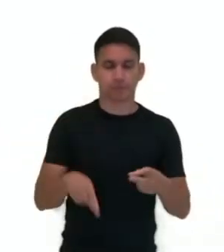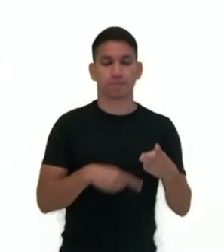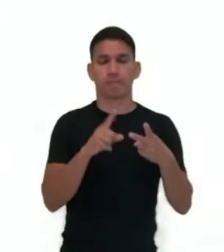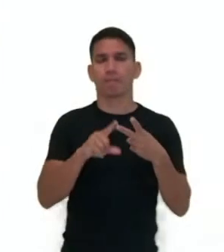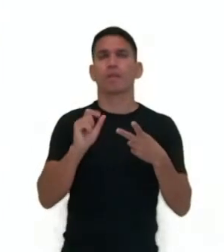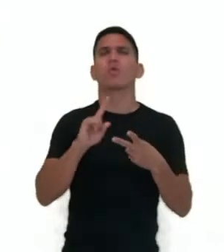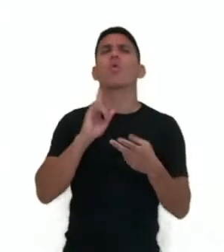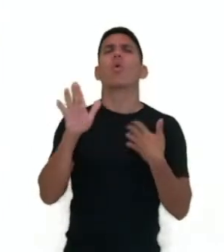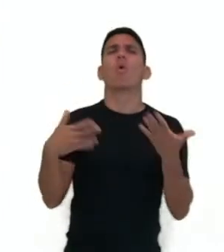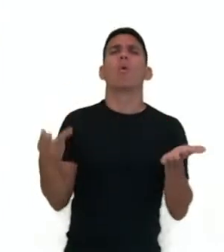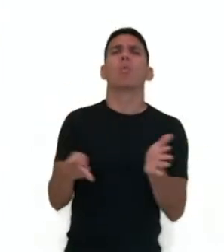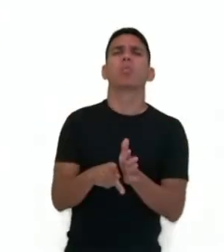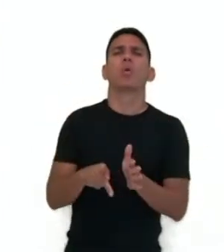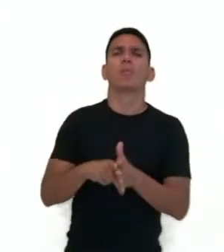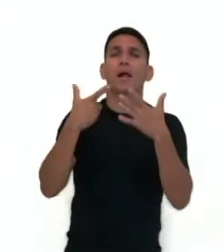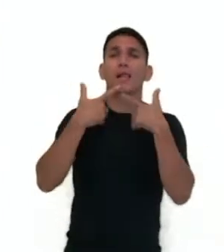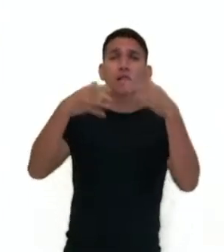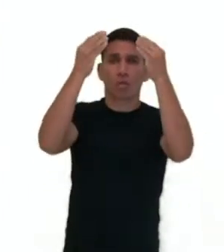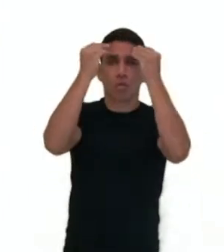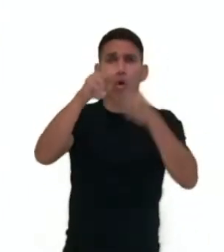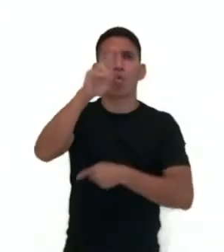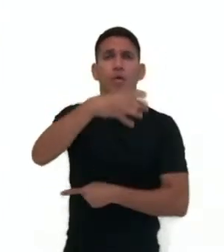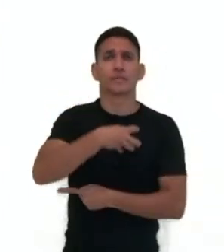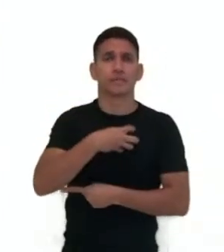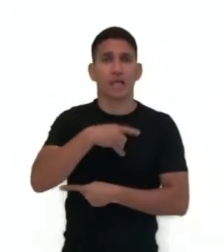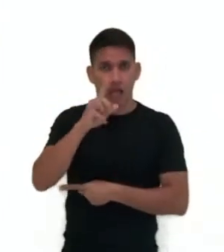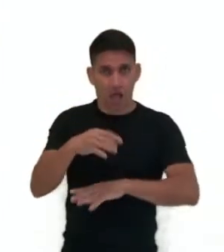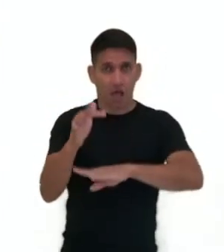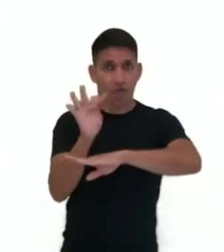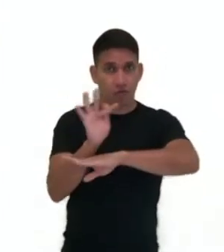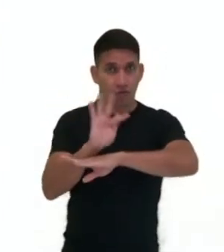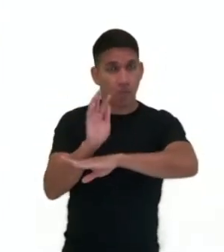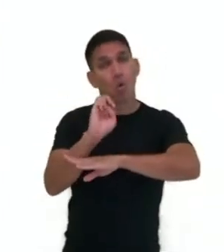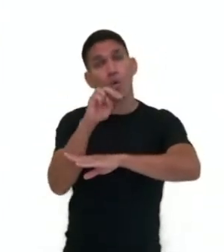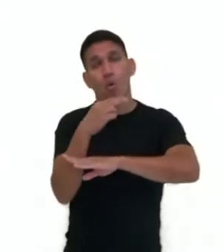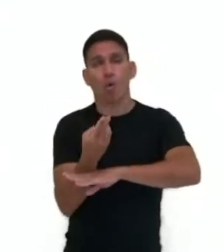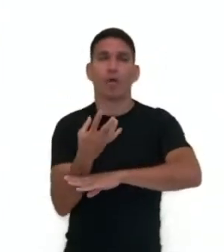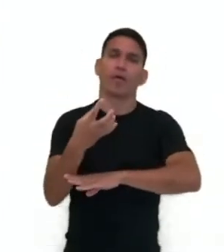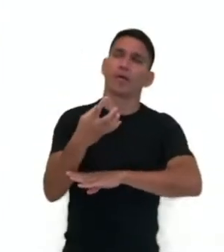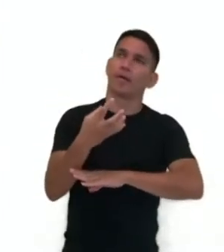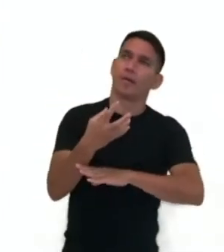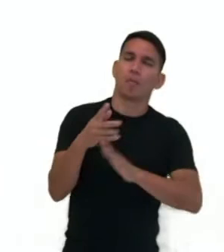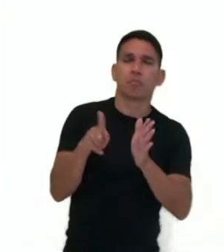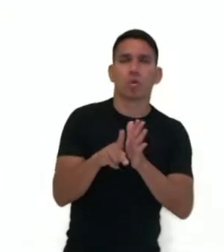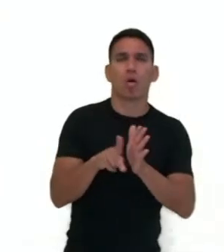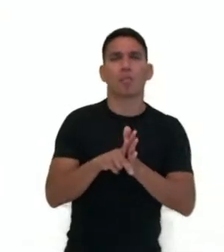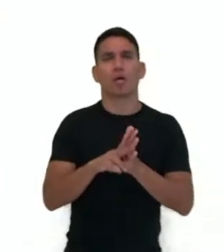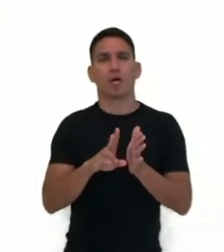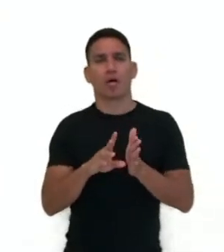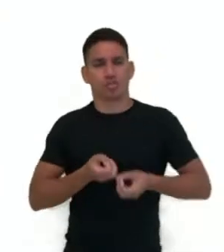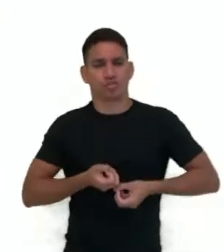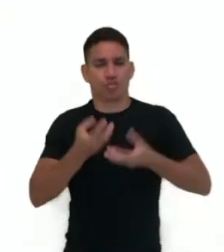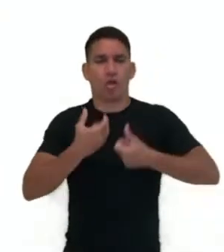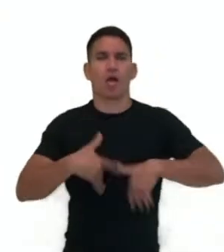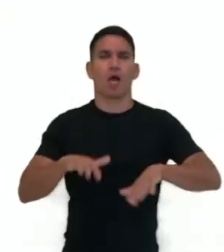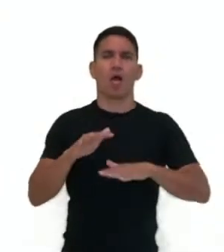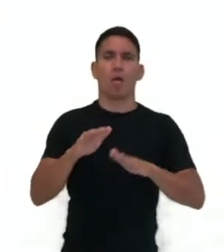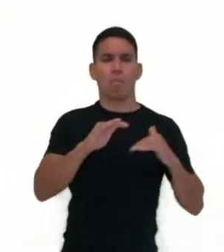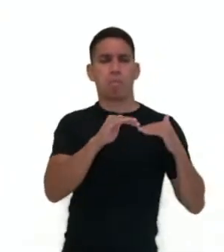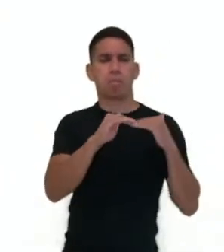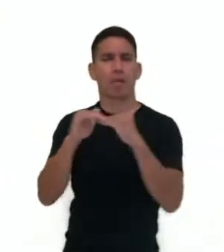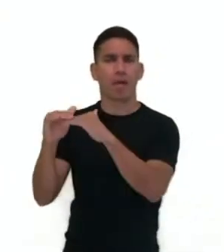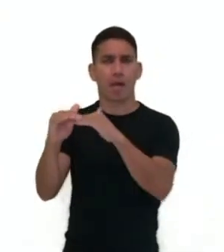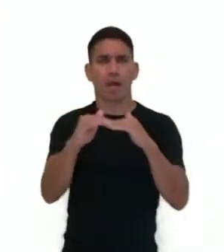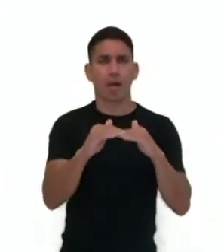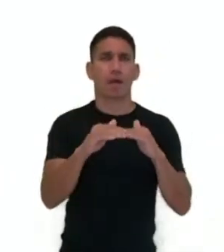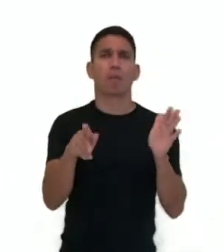qual linguagem você vai utilizar? Se é a linguagem informal, com marcas de oralidade, com ênfase na